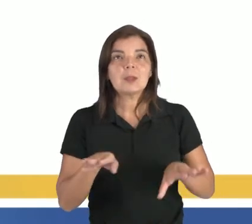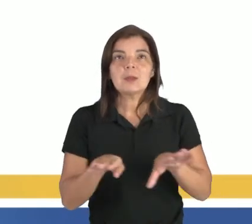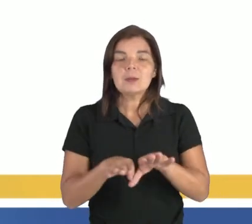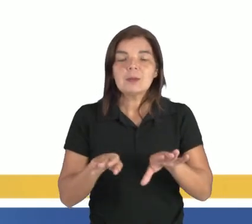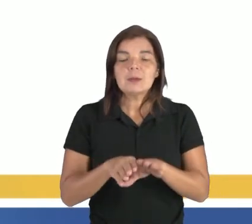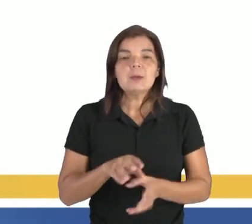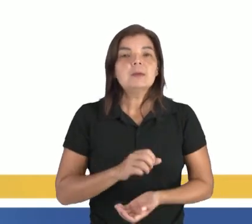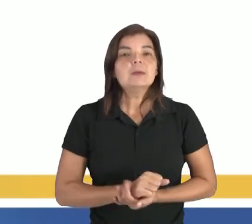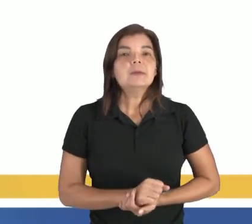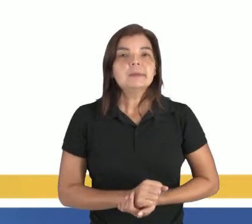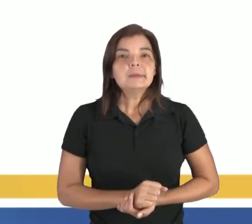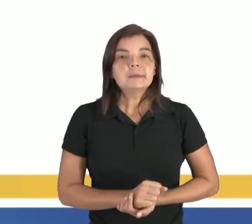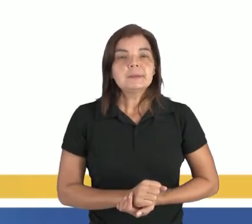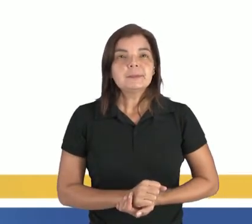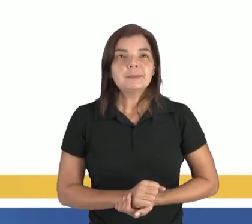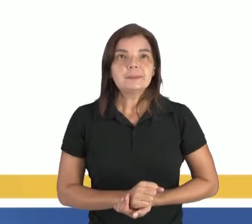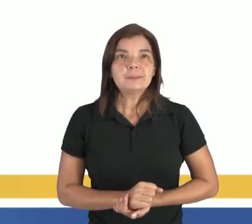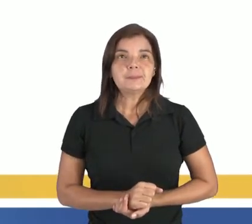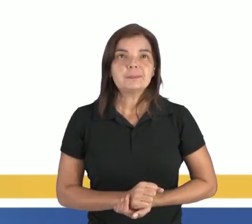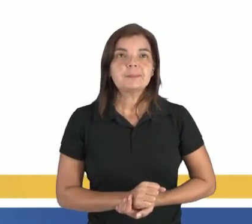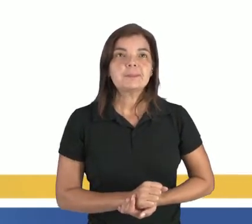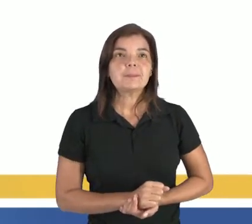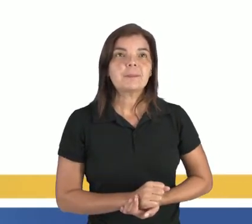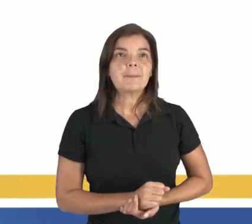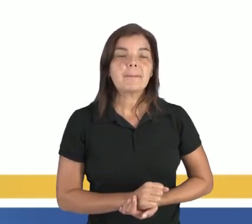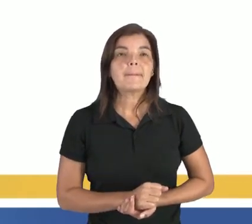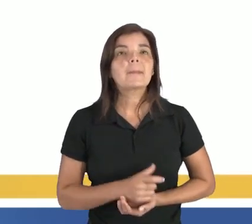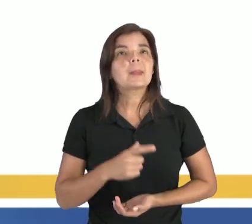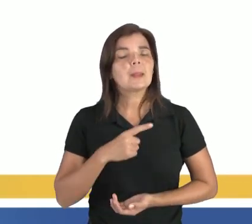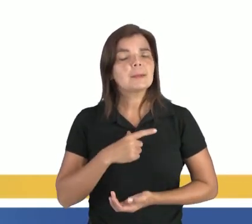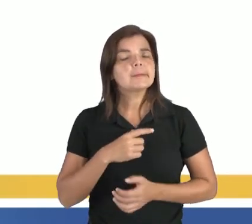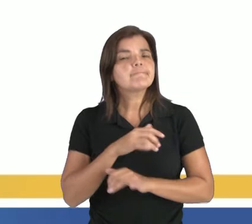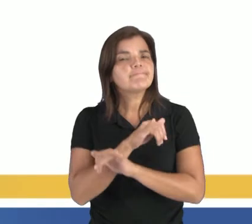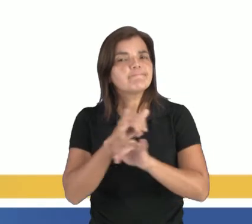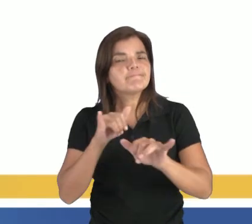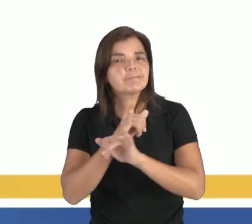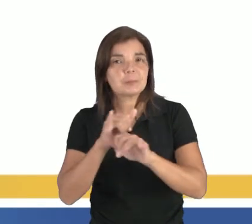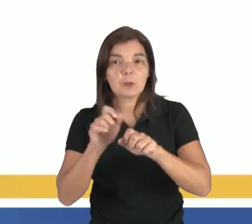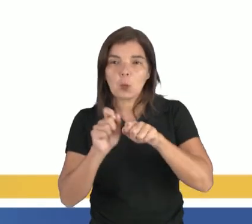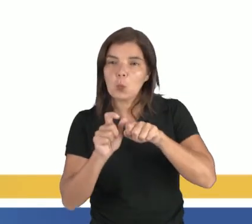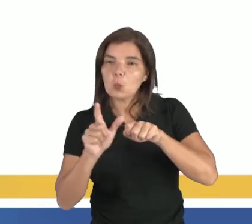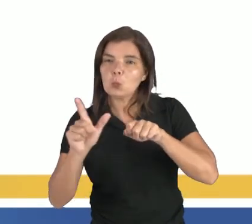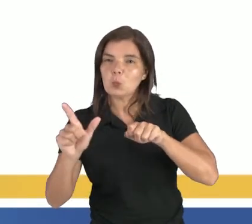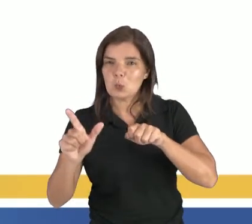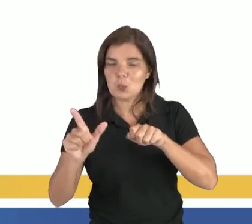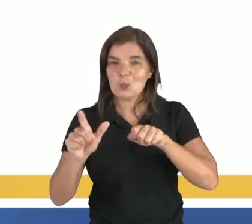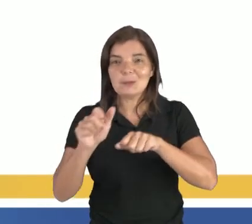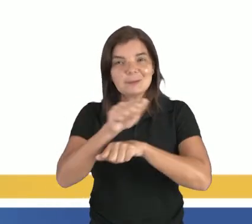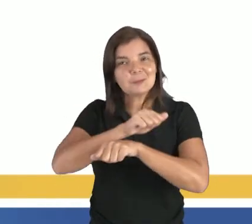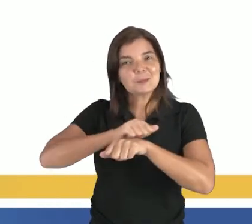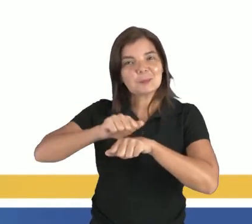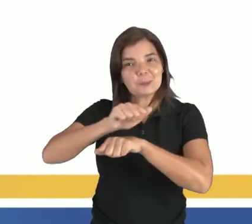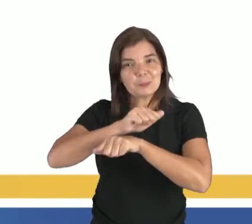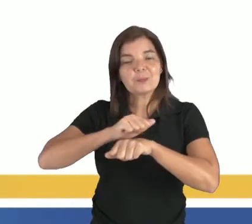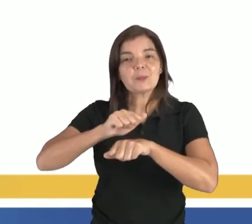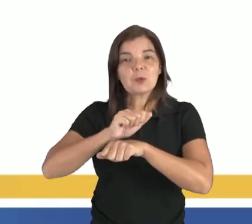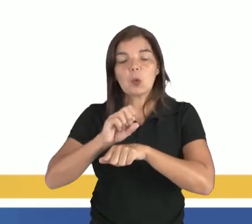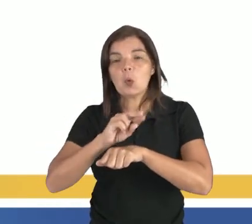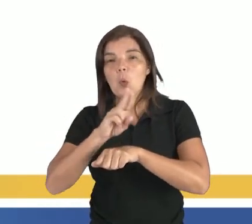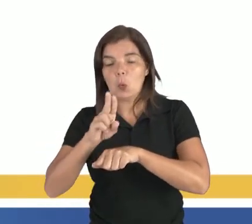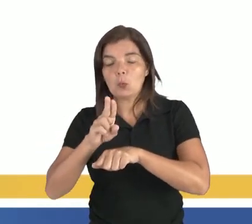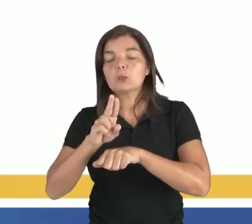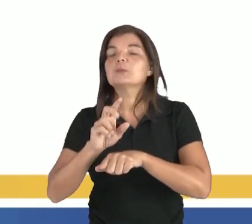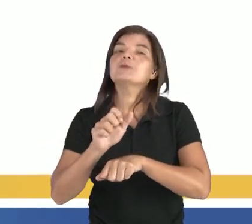intensity or adverbs of degree. Serve para informar a força de uma ação, de um adjetivo ou de outro